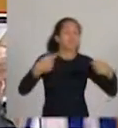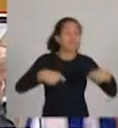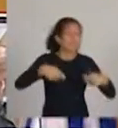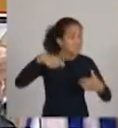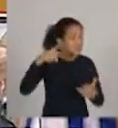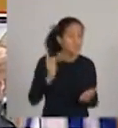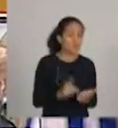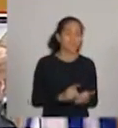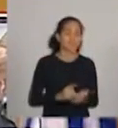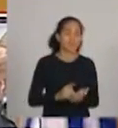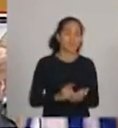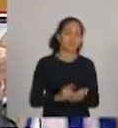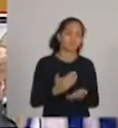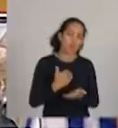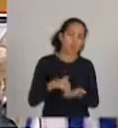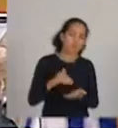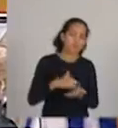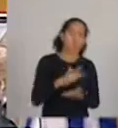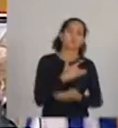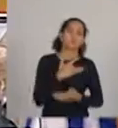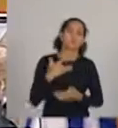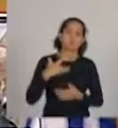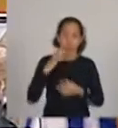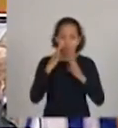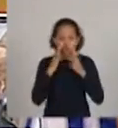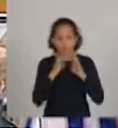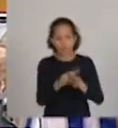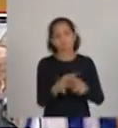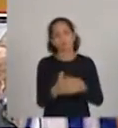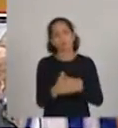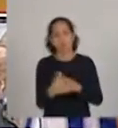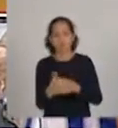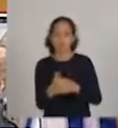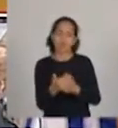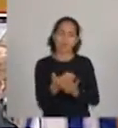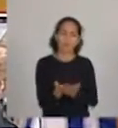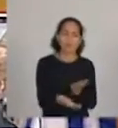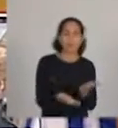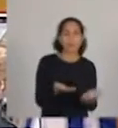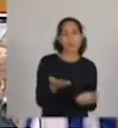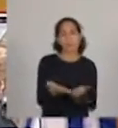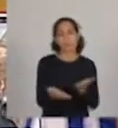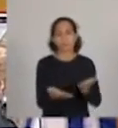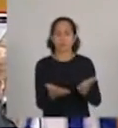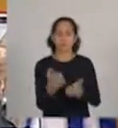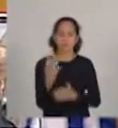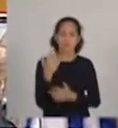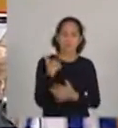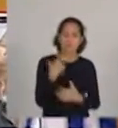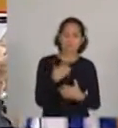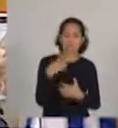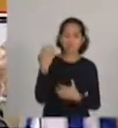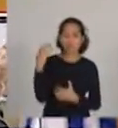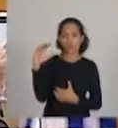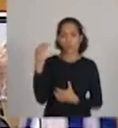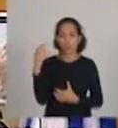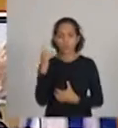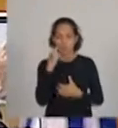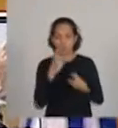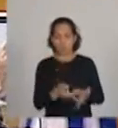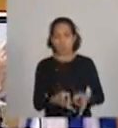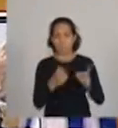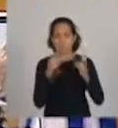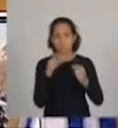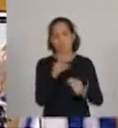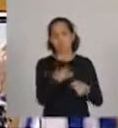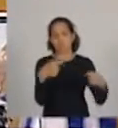A Secretaria de Saúde deve olhar com melhor olhos e com olhar científico essa necessidade.